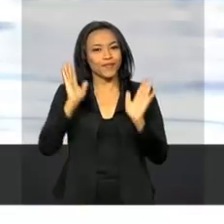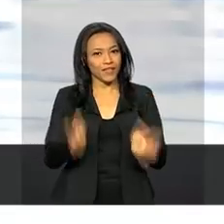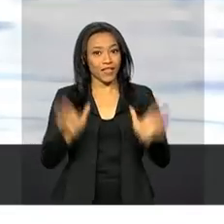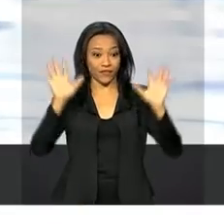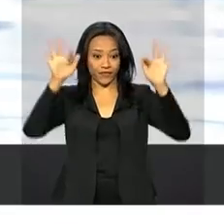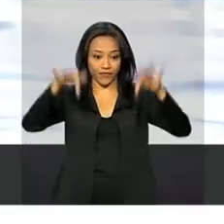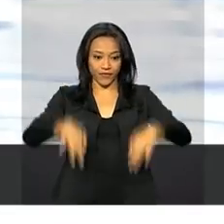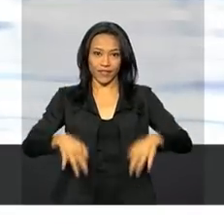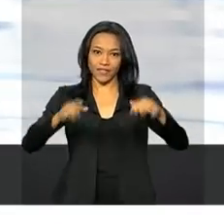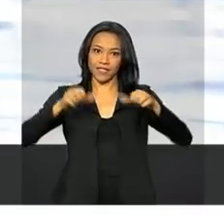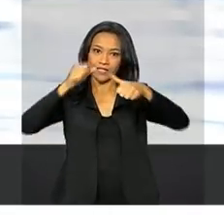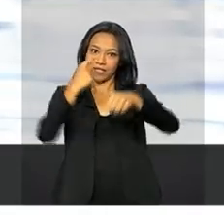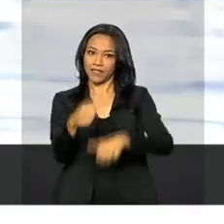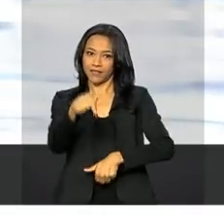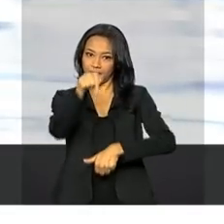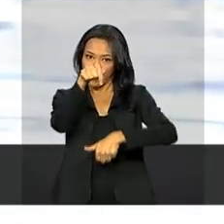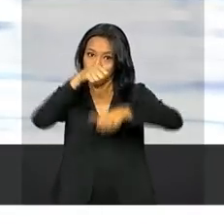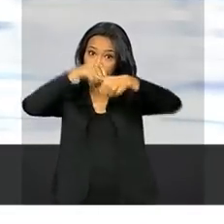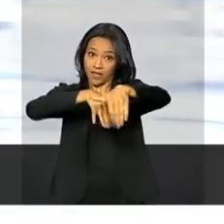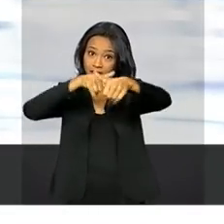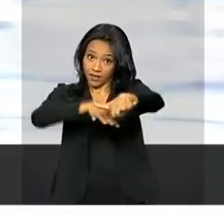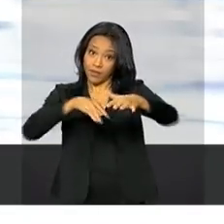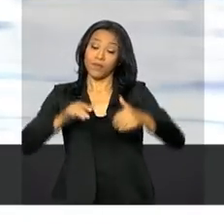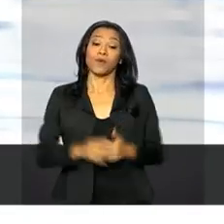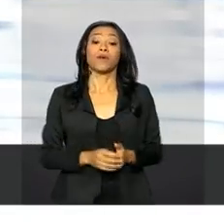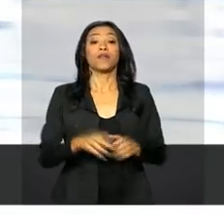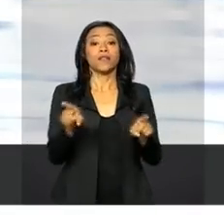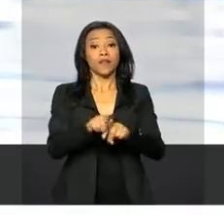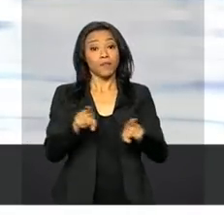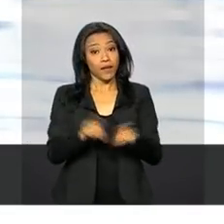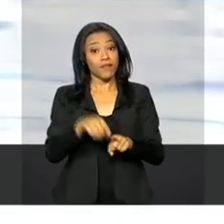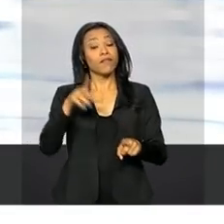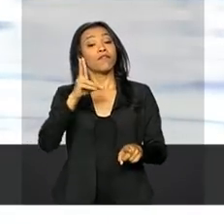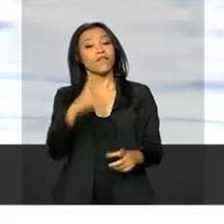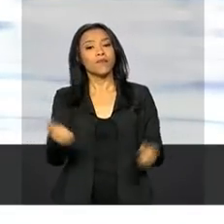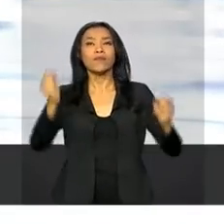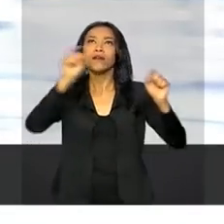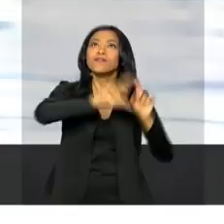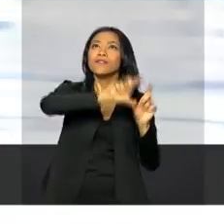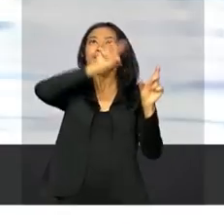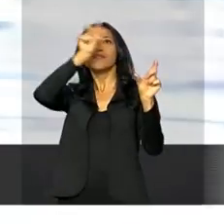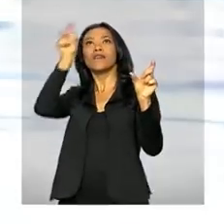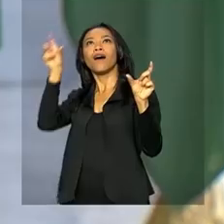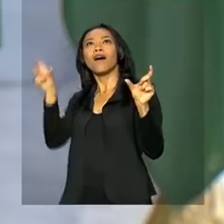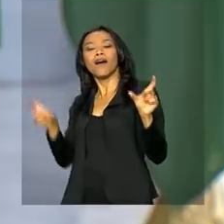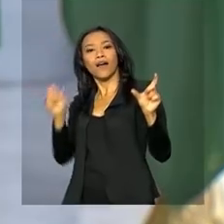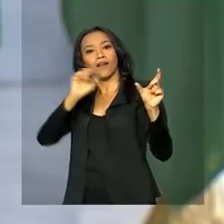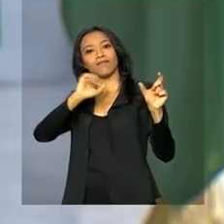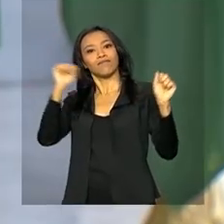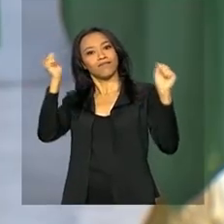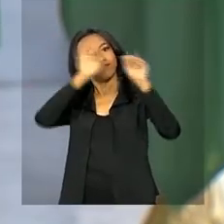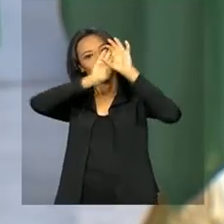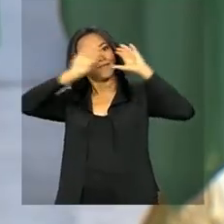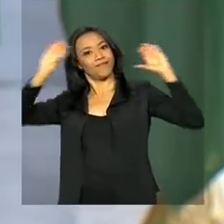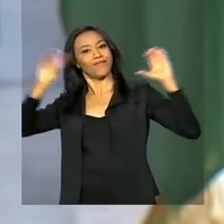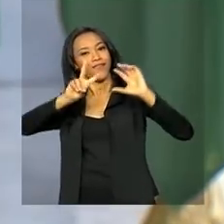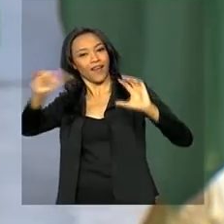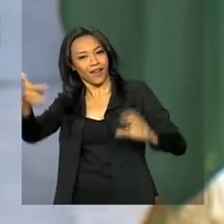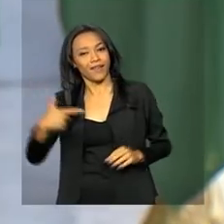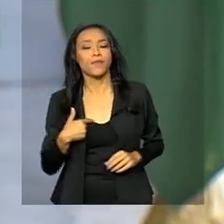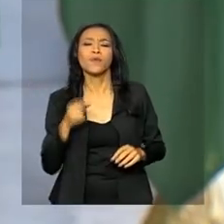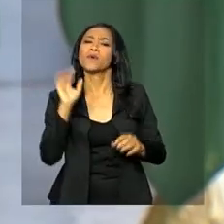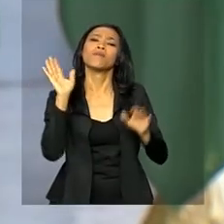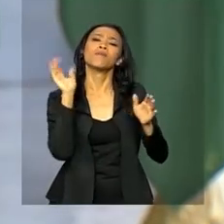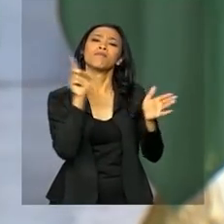com a apresentação aérea, demonstração aérea. E durante o hino nacional faremos uma escrita no céu de Brasília. Comandante Anderson, o que a Marinha preparou